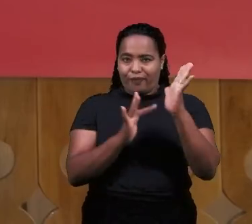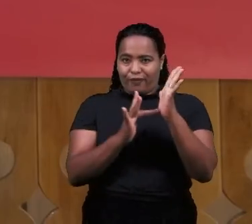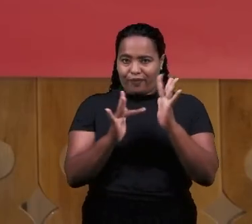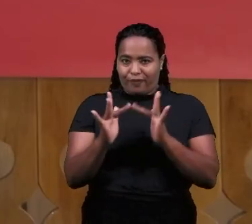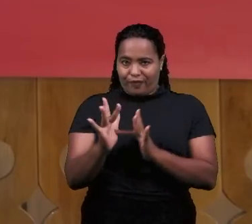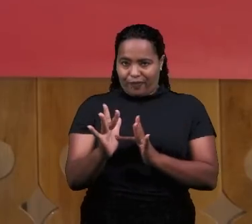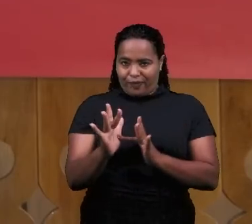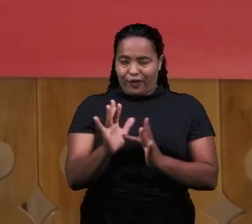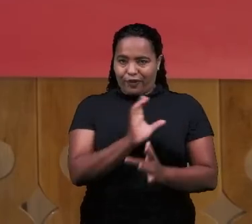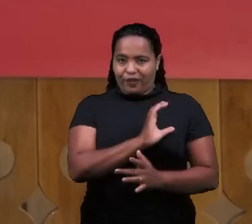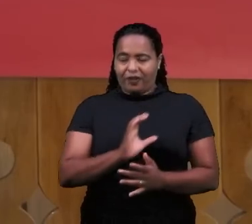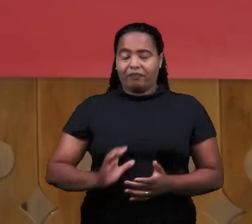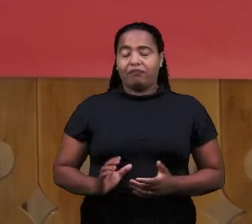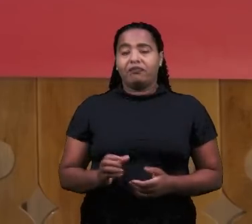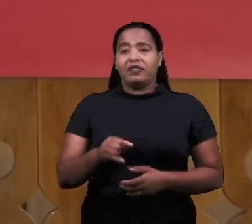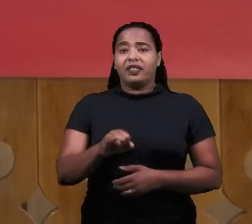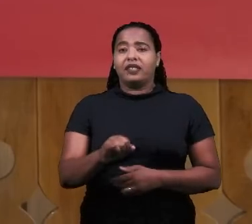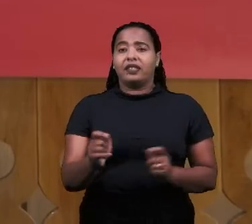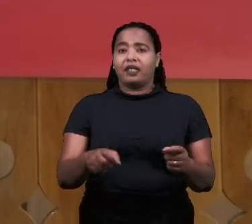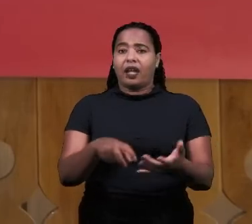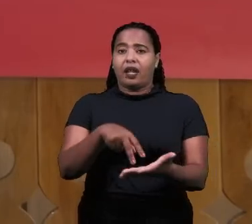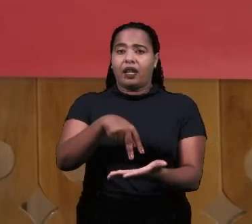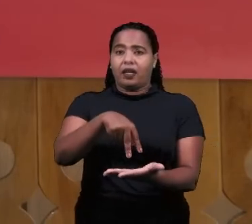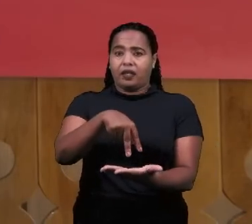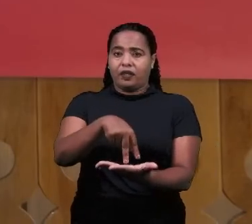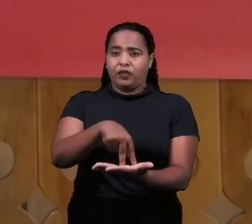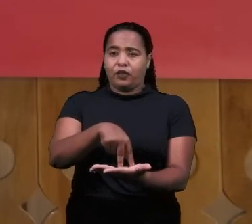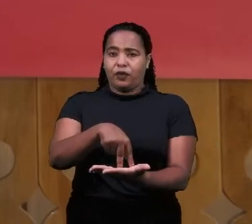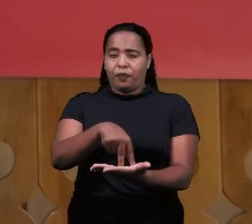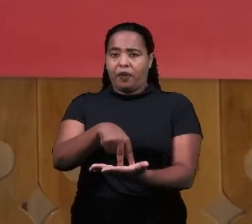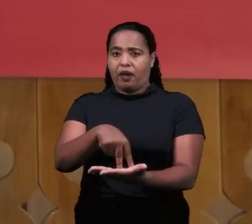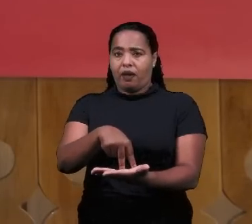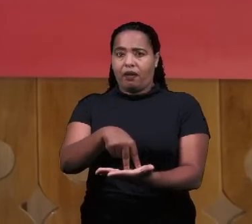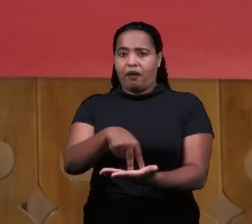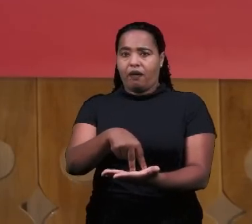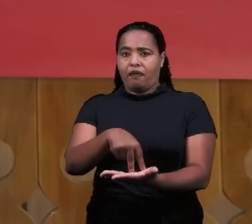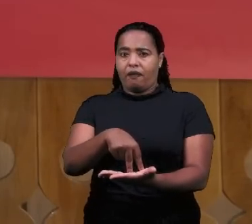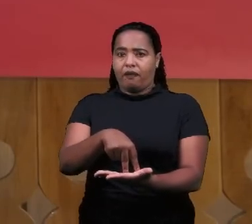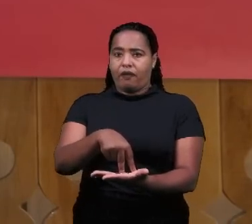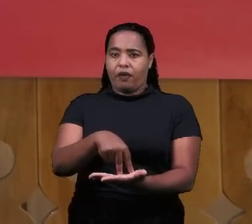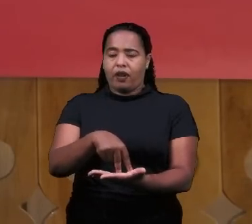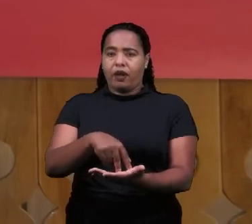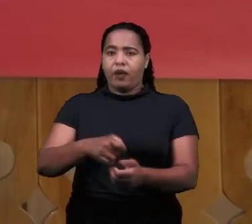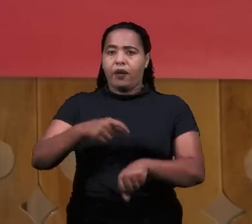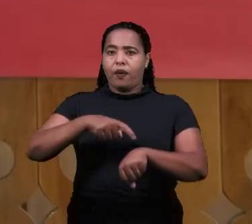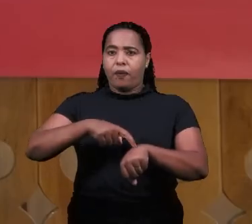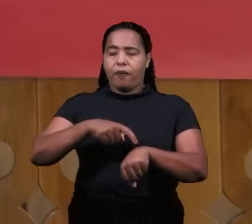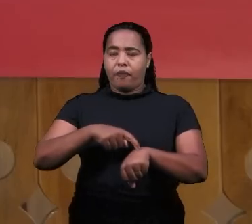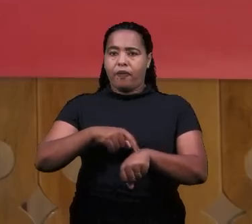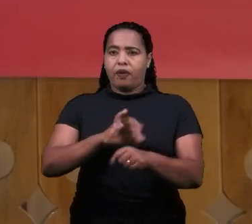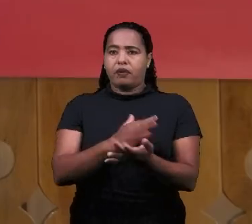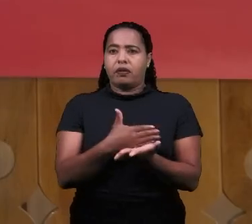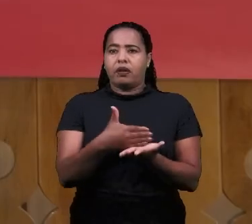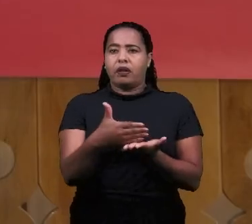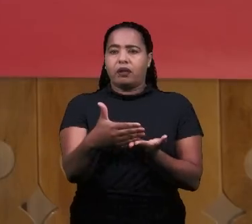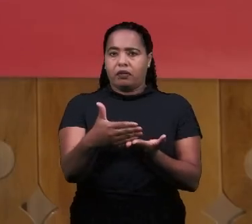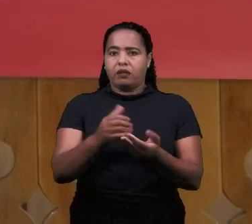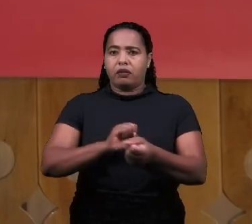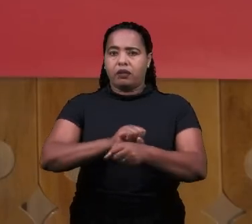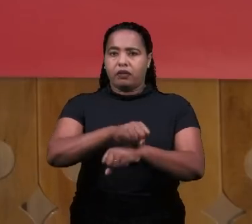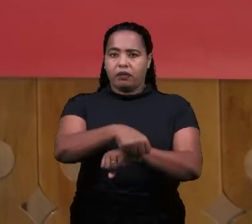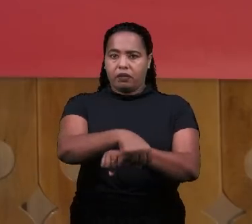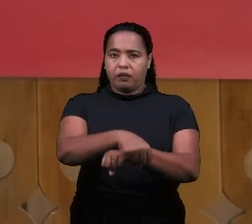Quem puder estar de pé, nós vamos orar neste momento, começando este seminário.